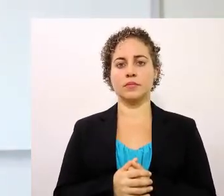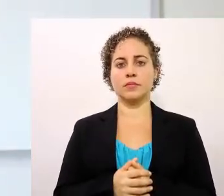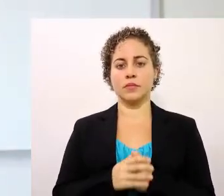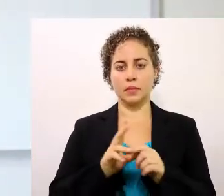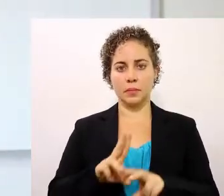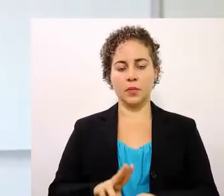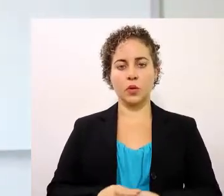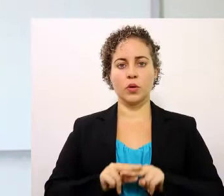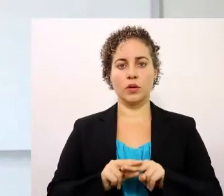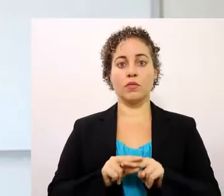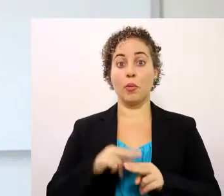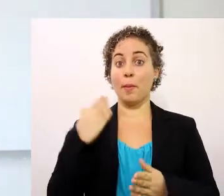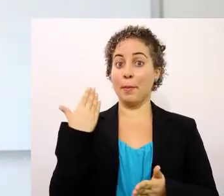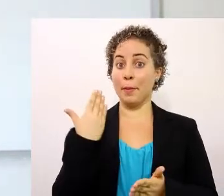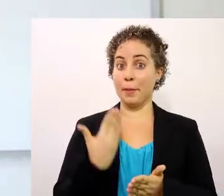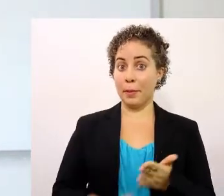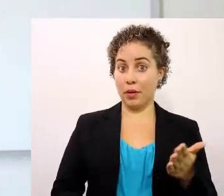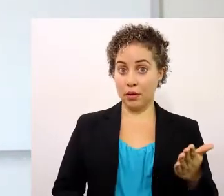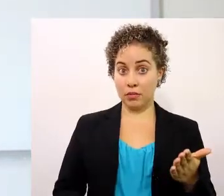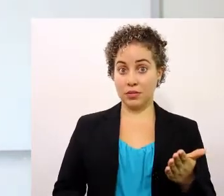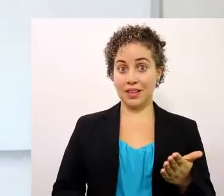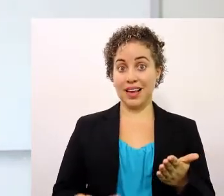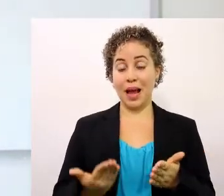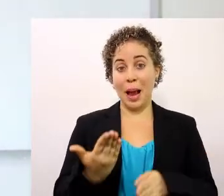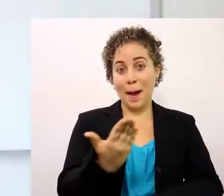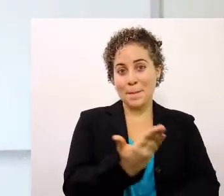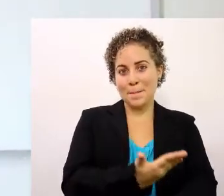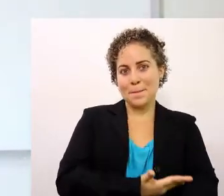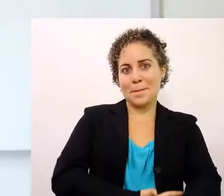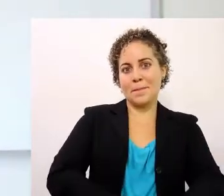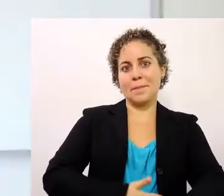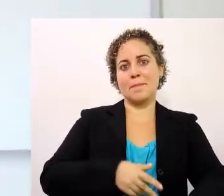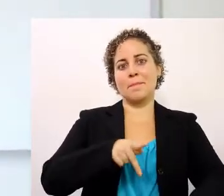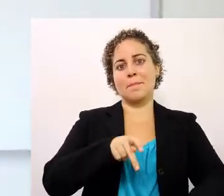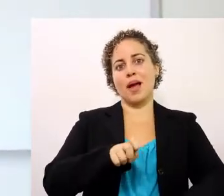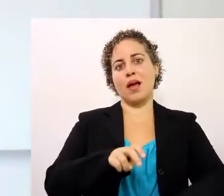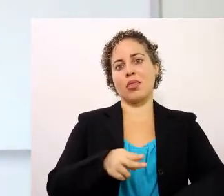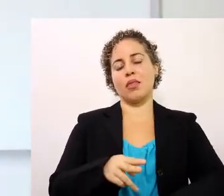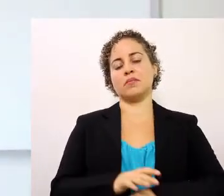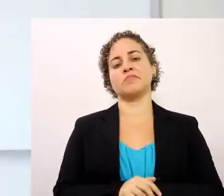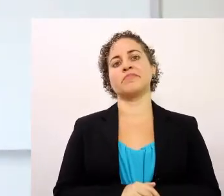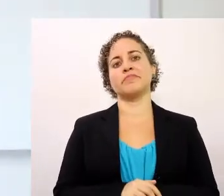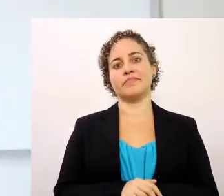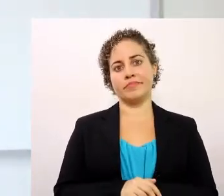foi a perda de uma perna acima do joelho.